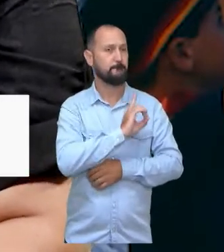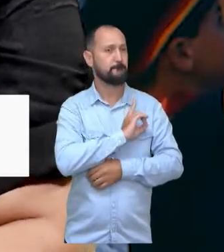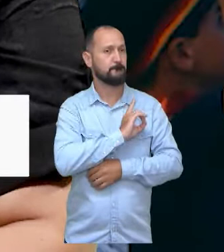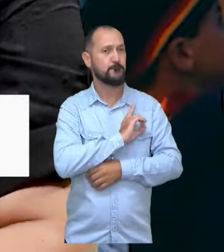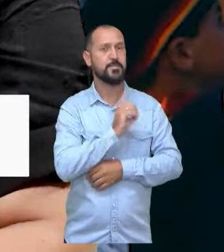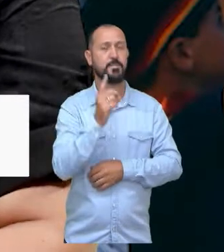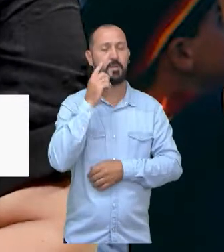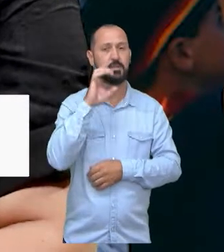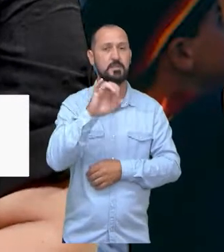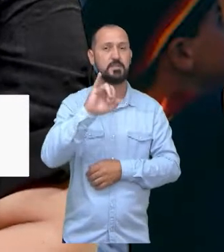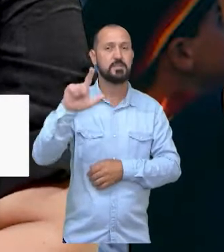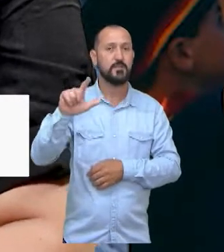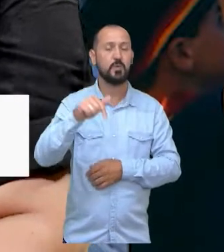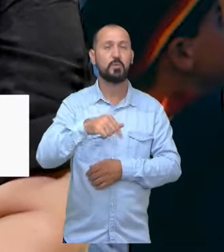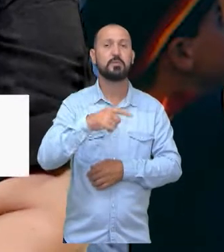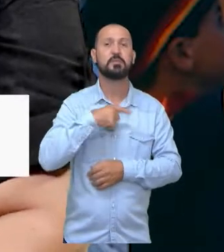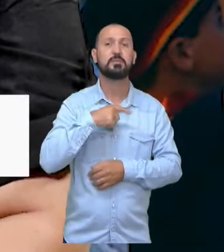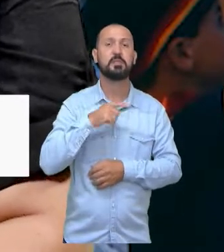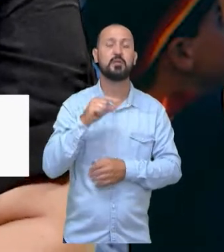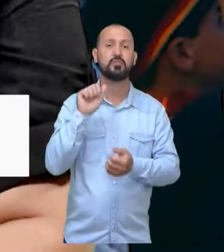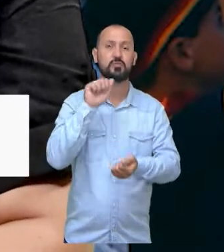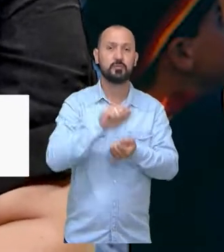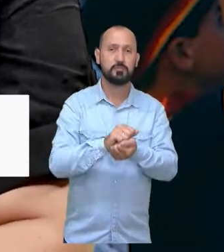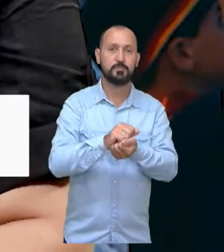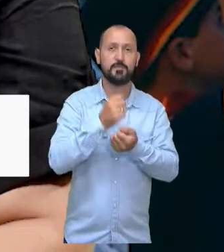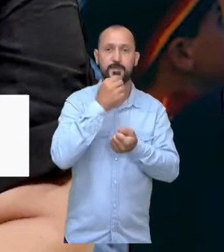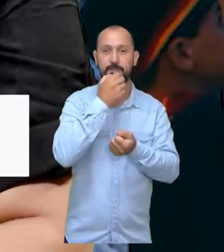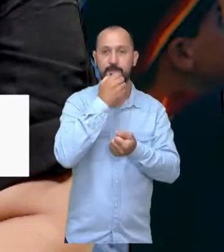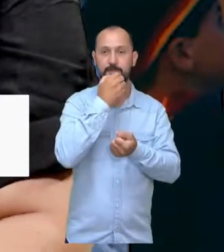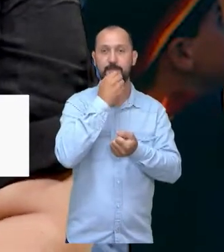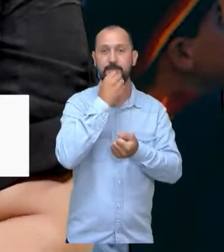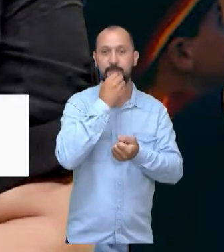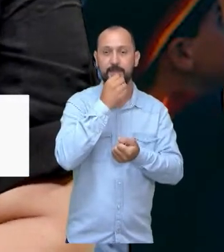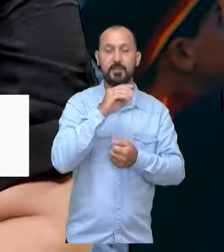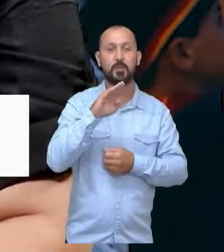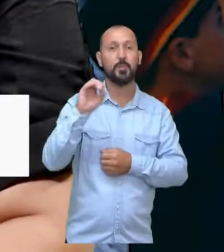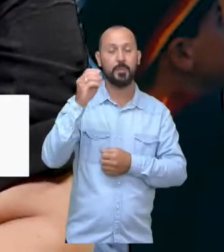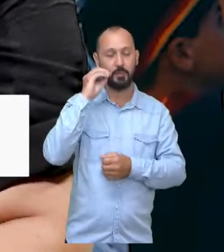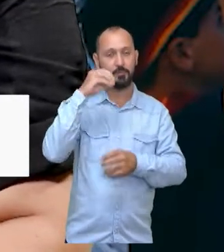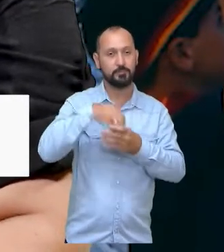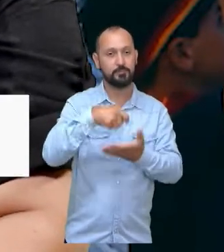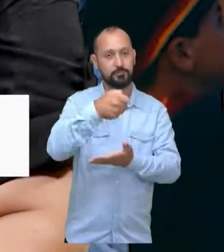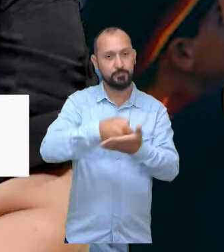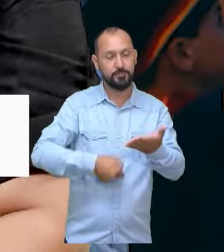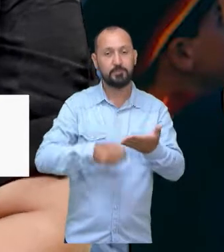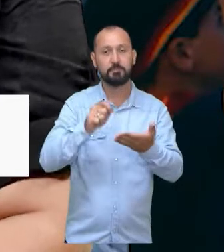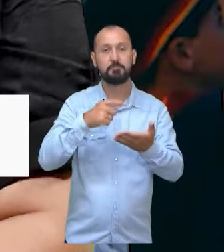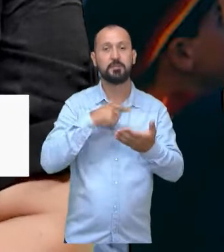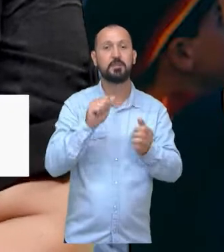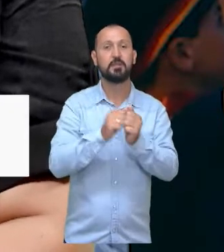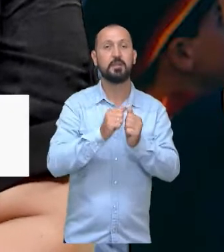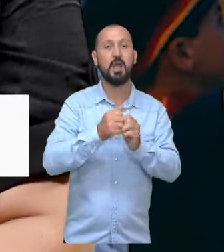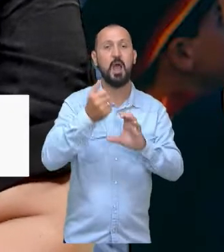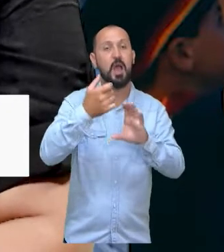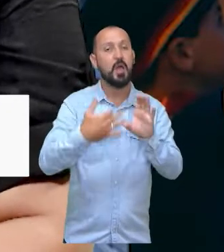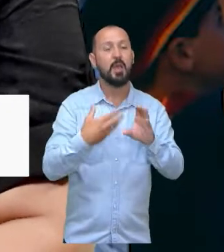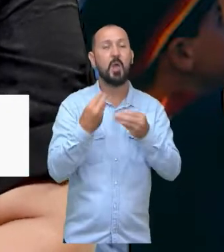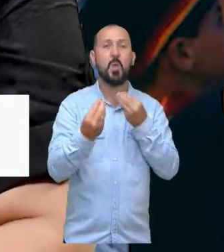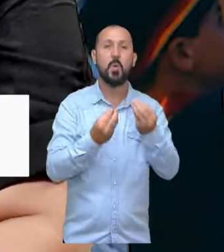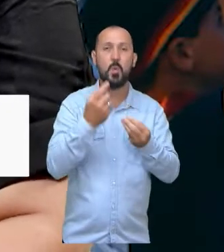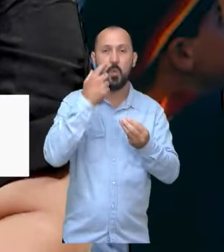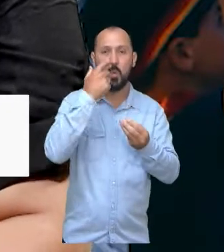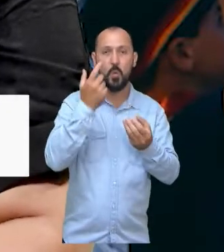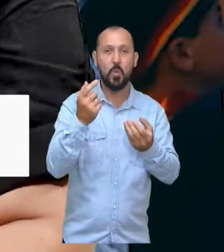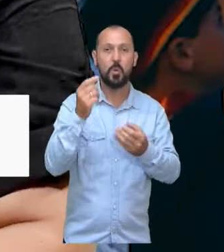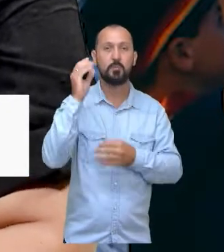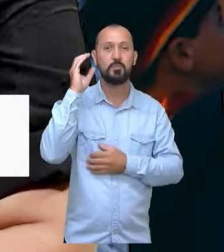as delegacias de polícia civil, elas estão equipadas já dentro do boletim de ocorrência para que seja ali